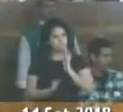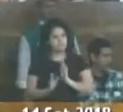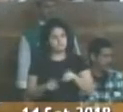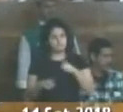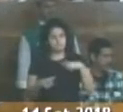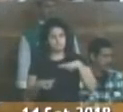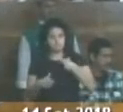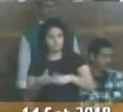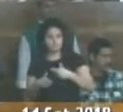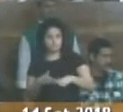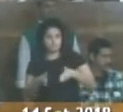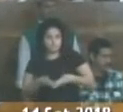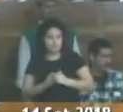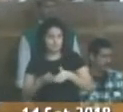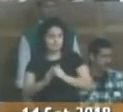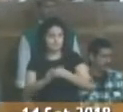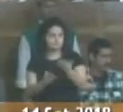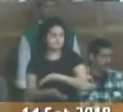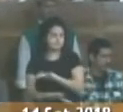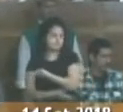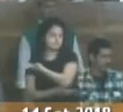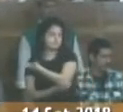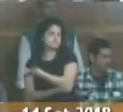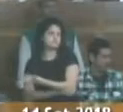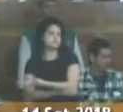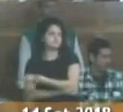barca que vai partir aí.